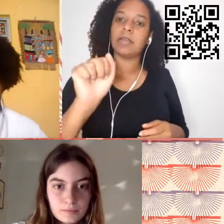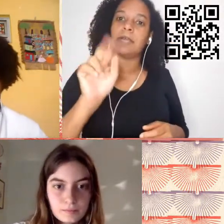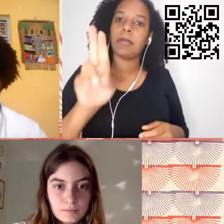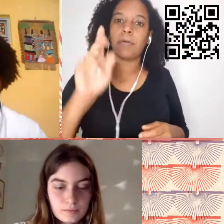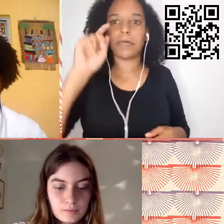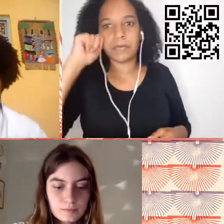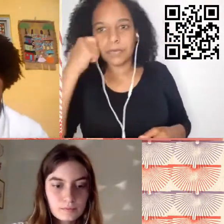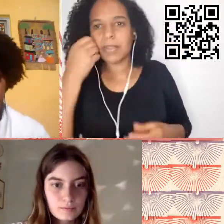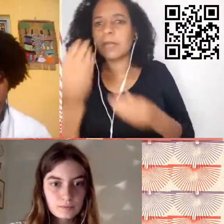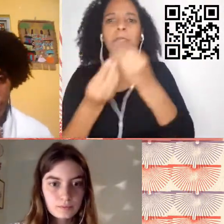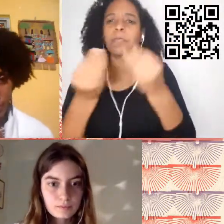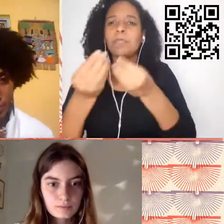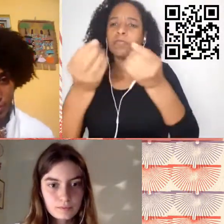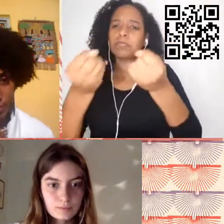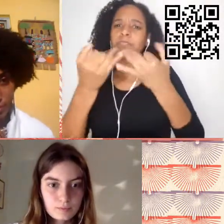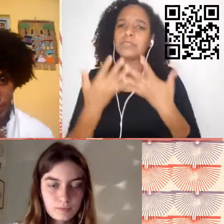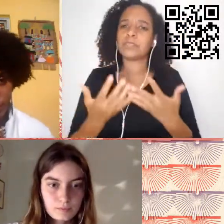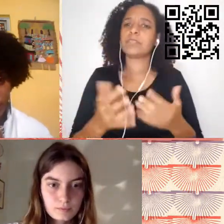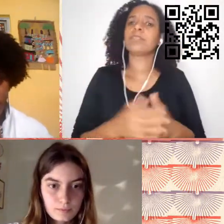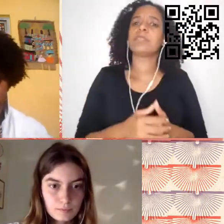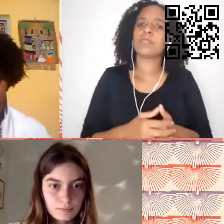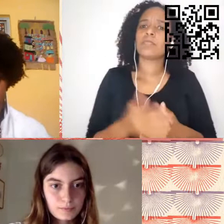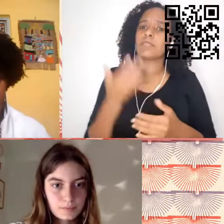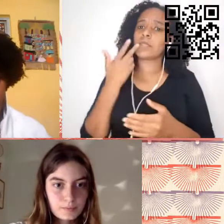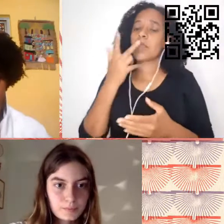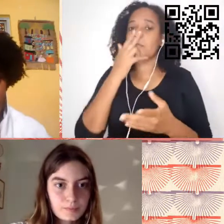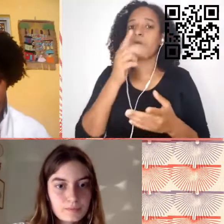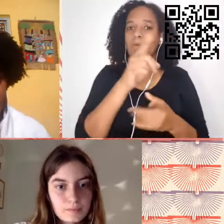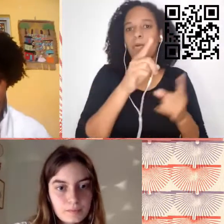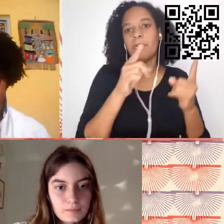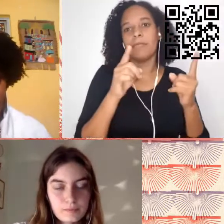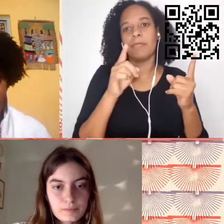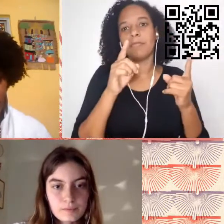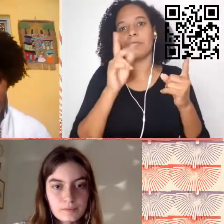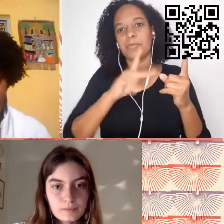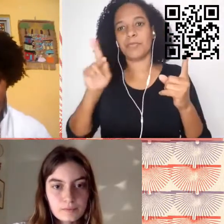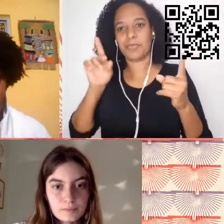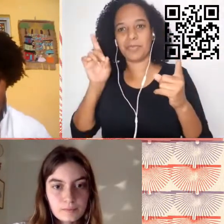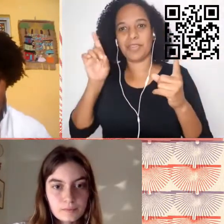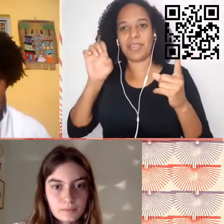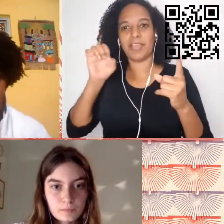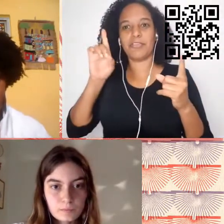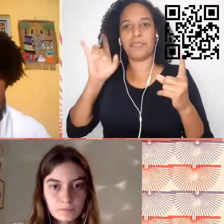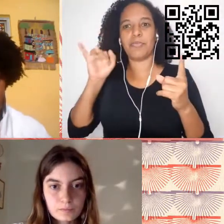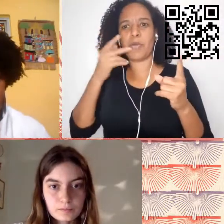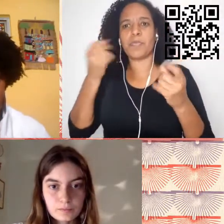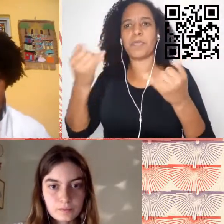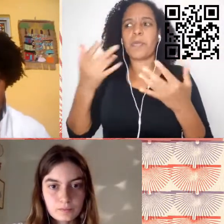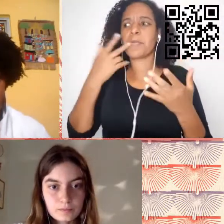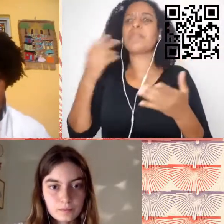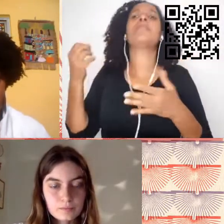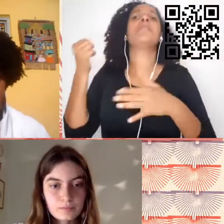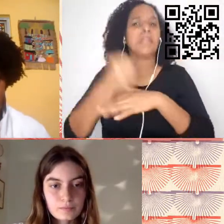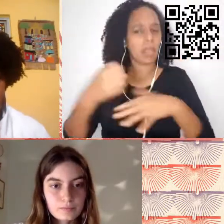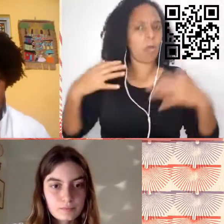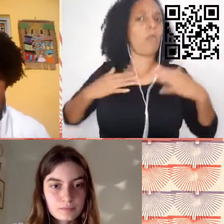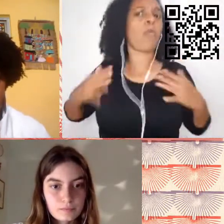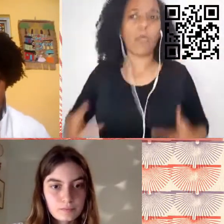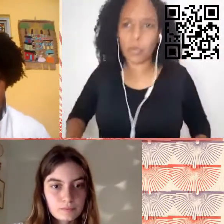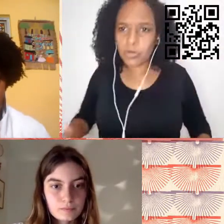né? E que também faz, como o Edmilson estava comentando, e você, a questão do corpo, de não ser só uma